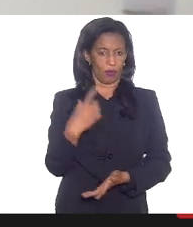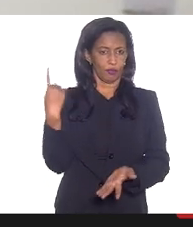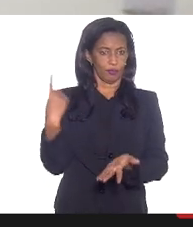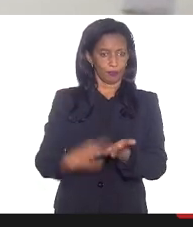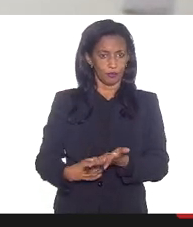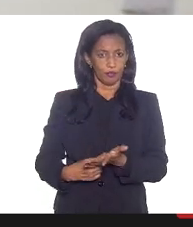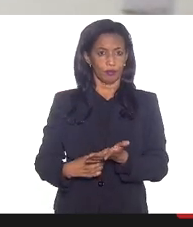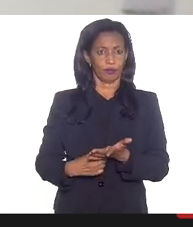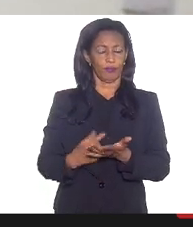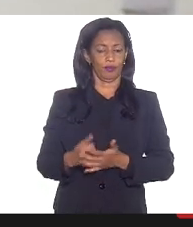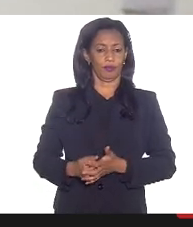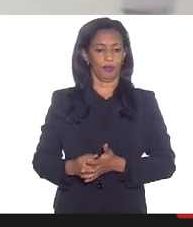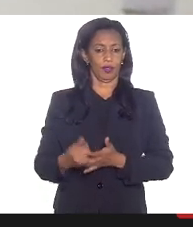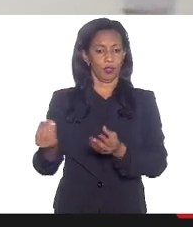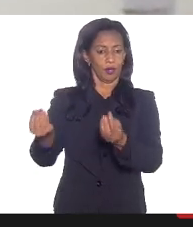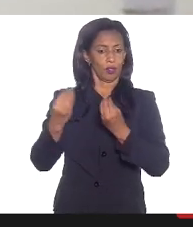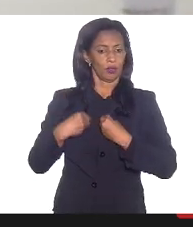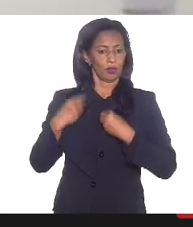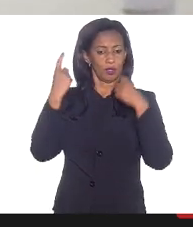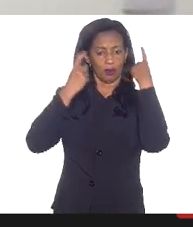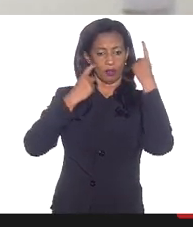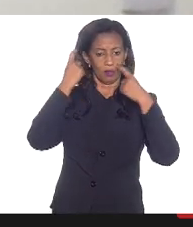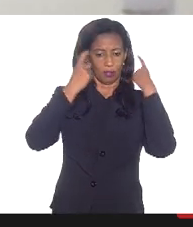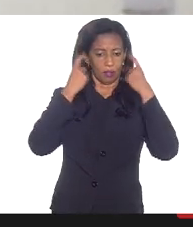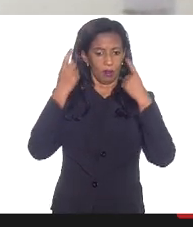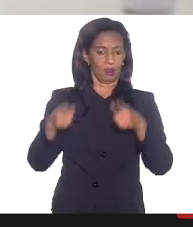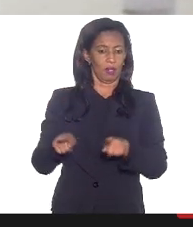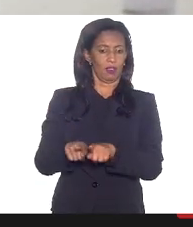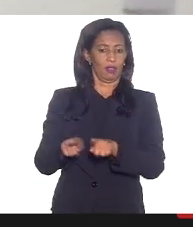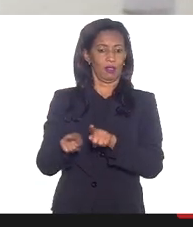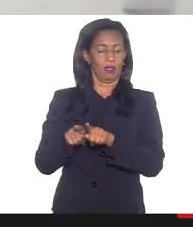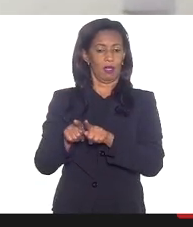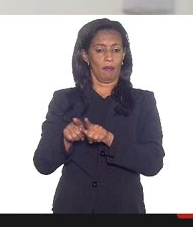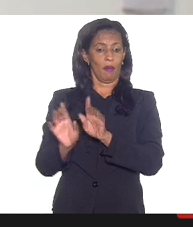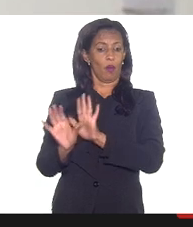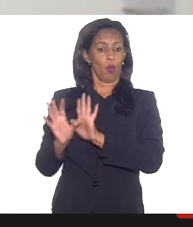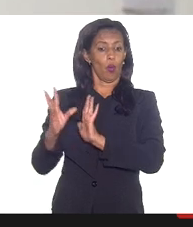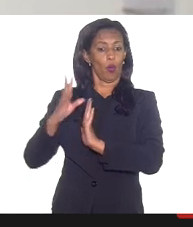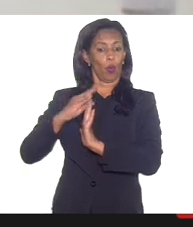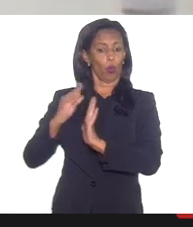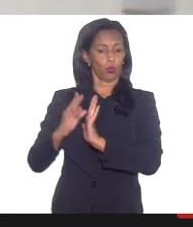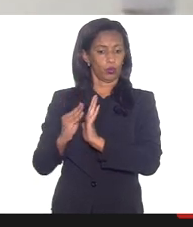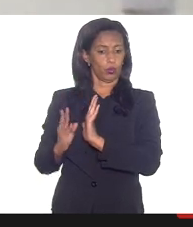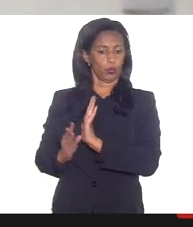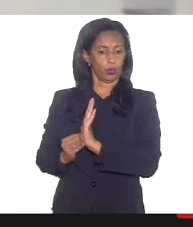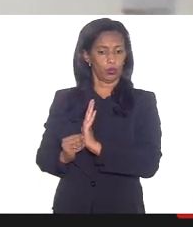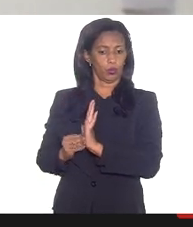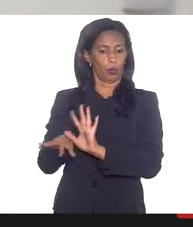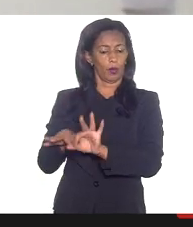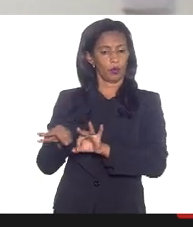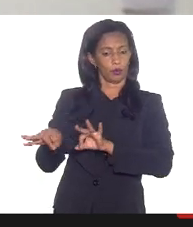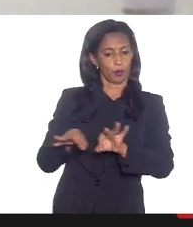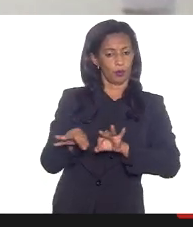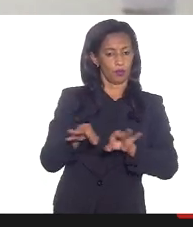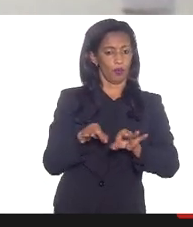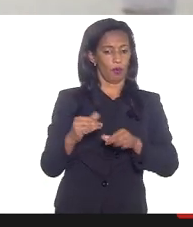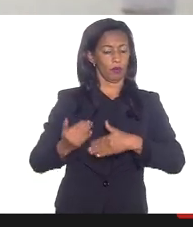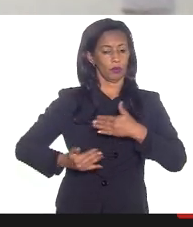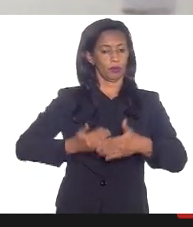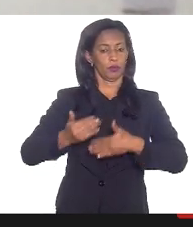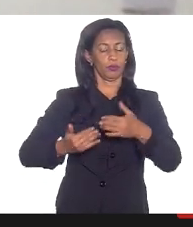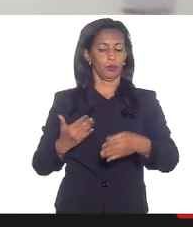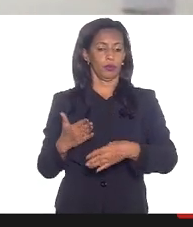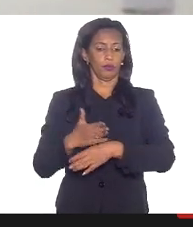marcos nos trazem muita preocupação também pelo seu conteúdo, não só pela sua forma que se deu nesse processo